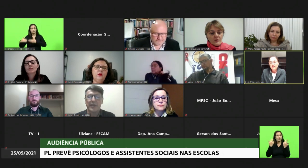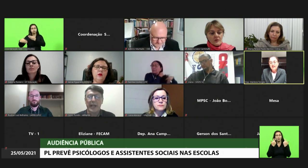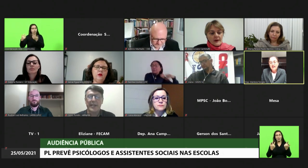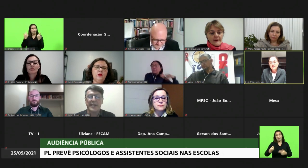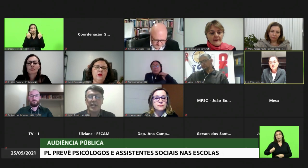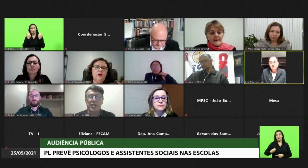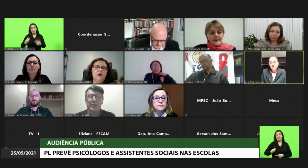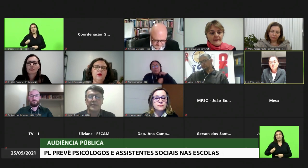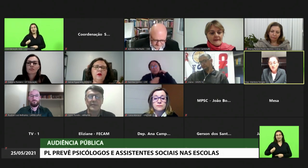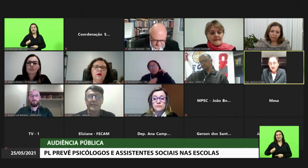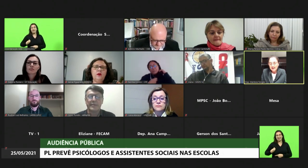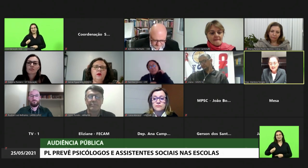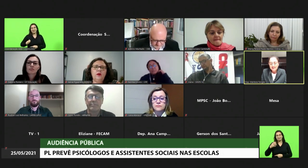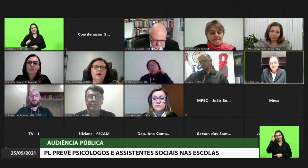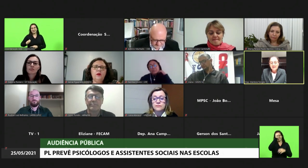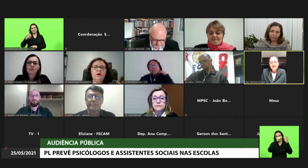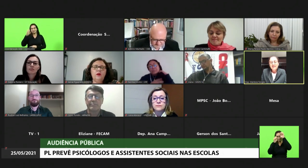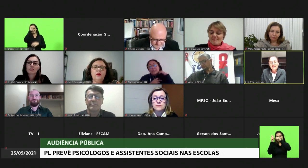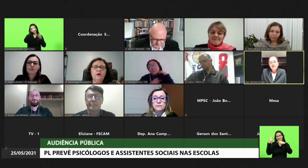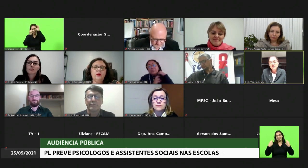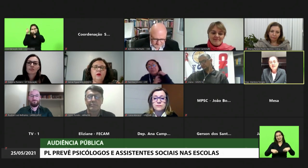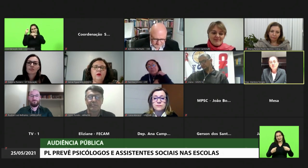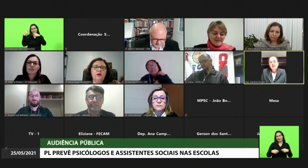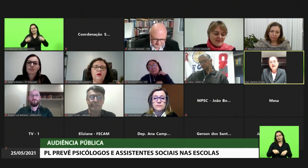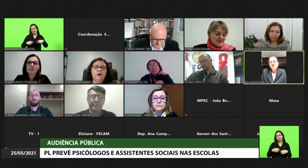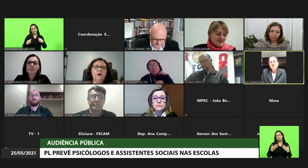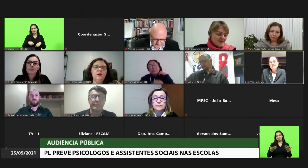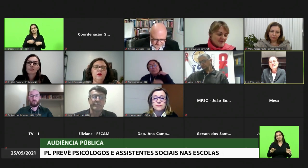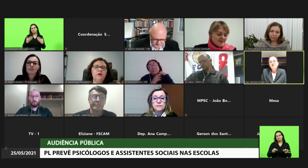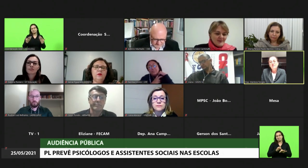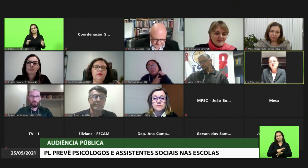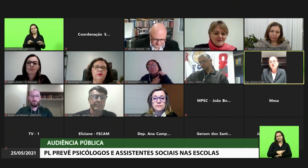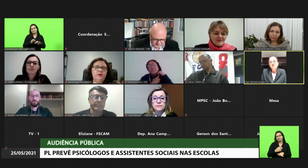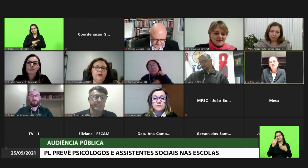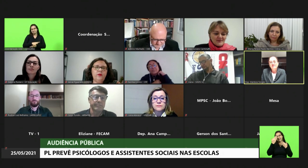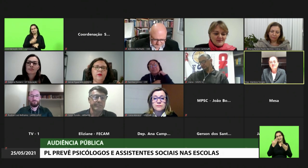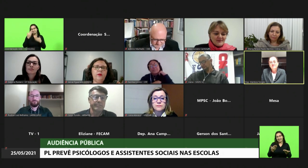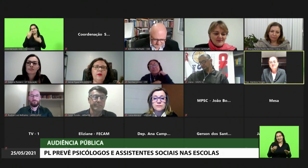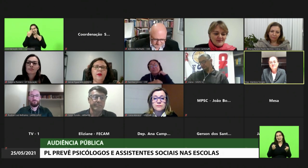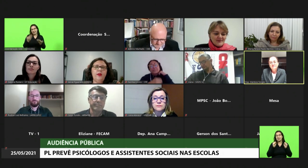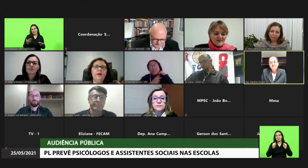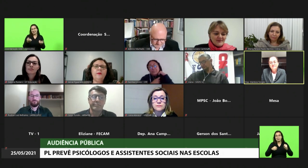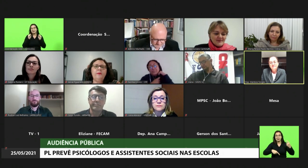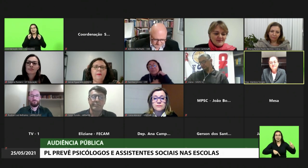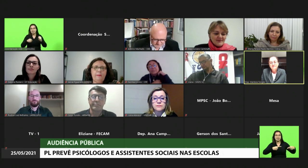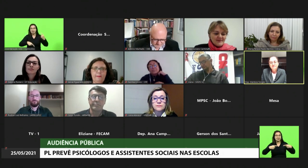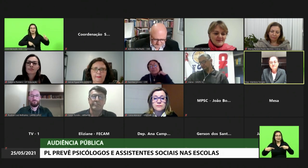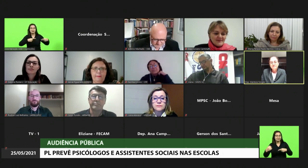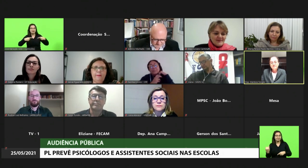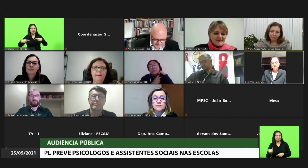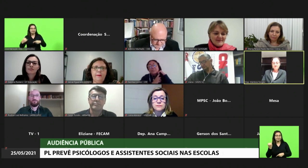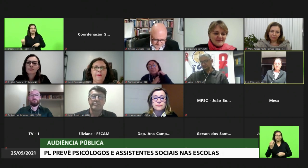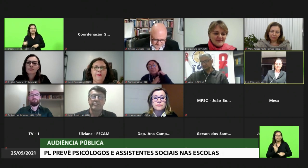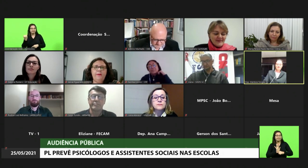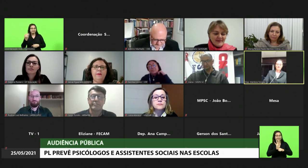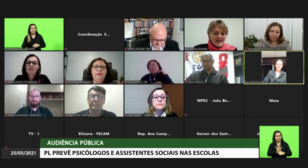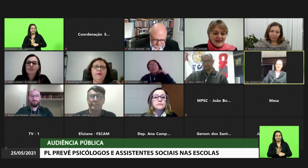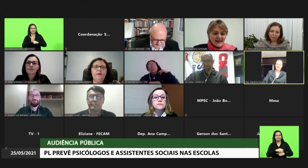impõe. É isso, muito obrigada, e que tenhamos aí um debate extremamente produtivo.